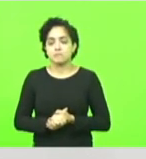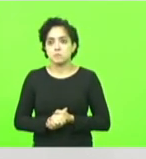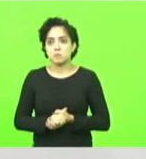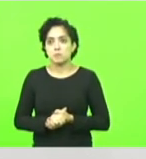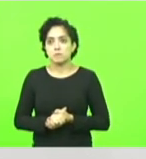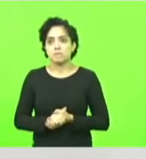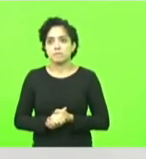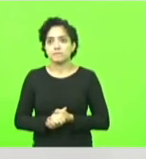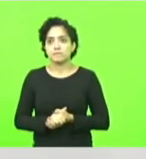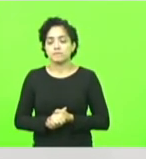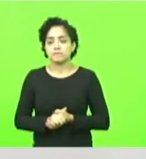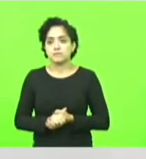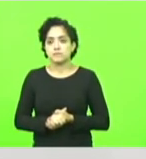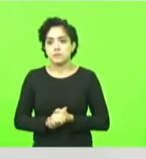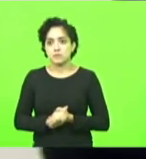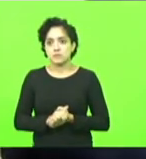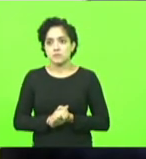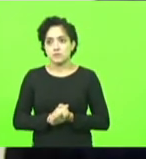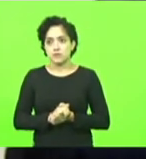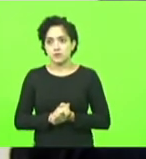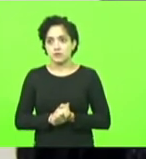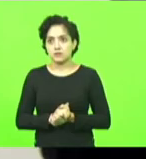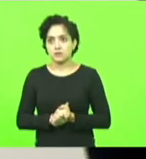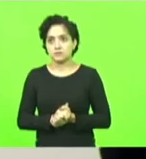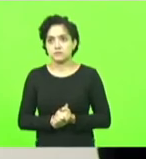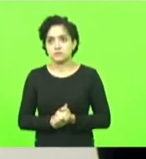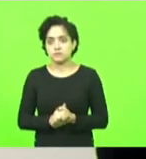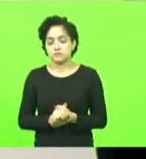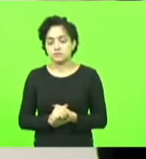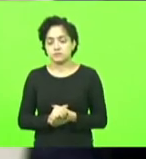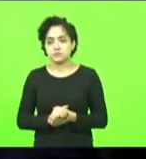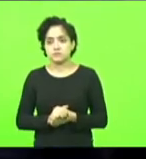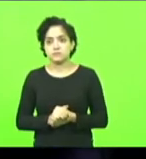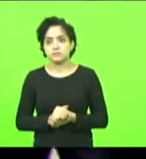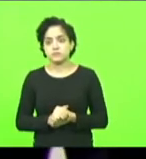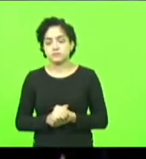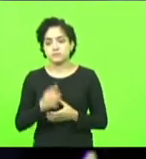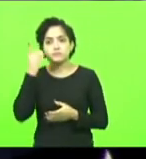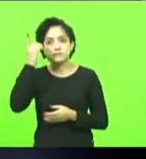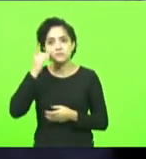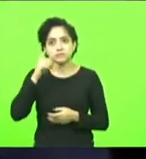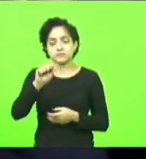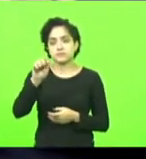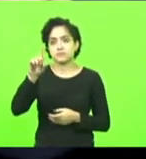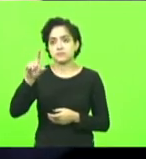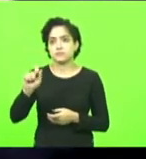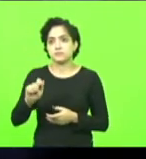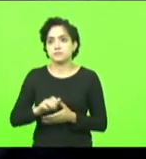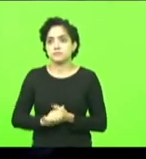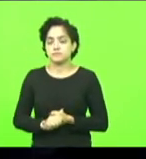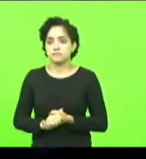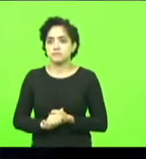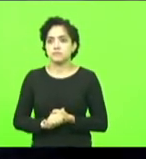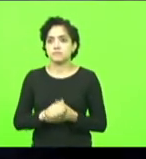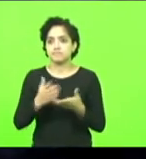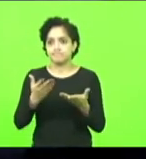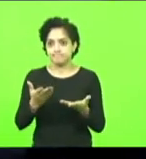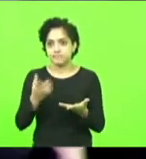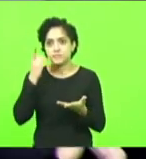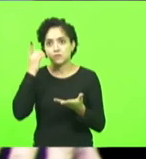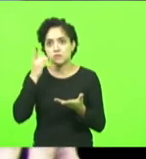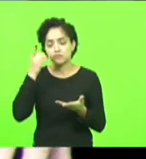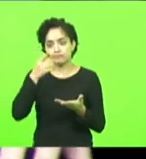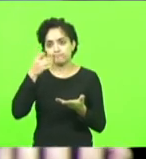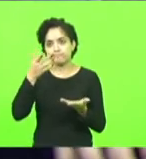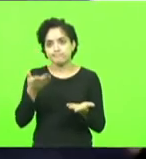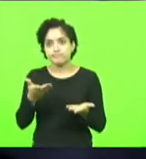Obrigado, presidente. Pelado, senhor presidente. Pois não, deputado Haddad de Luca. Ô, deputado Sargento Lima, o